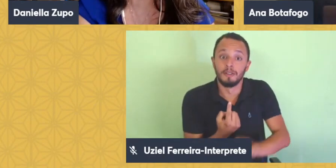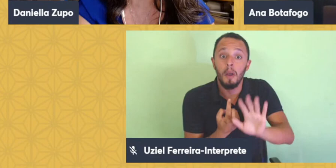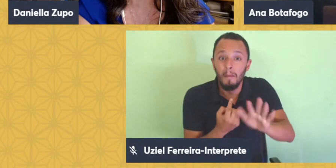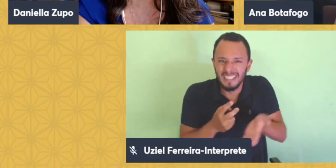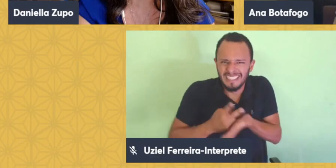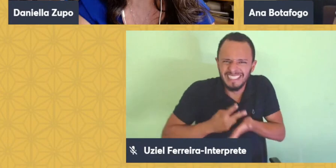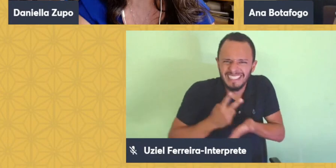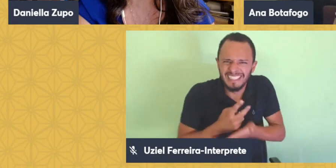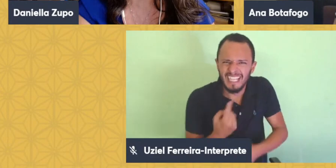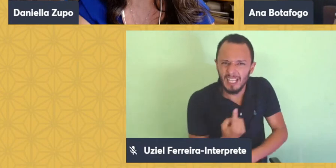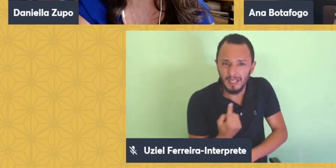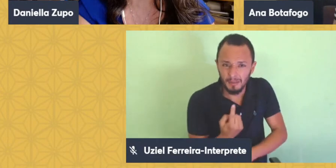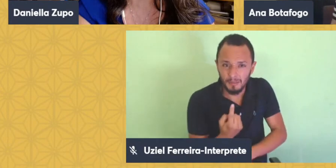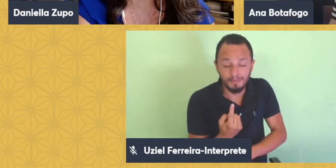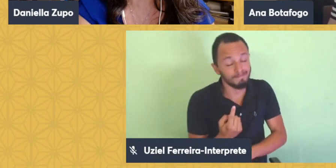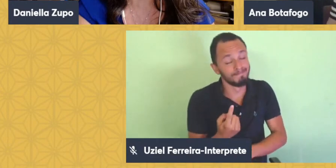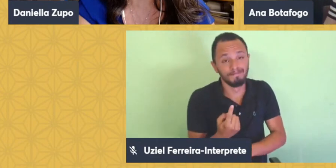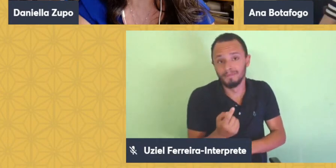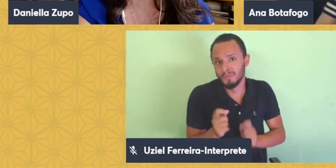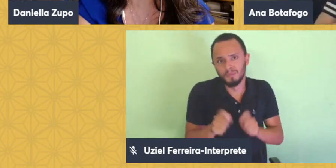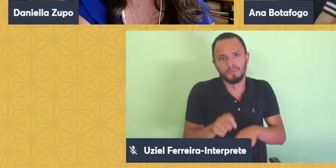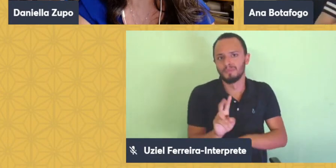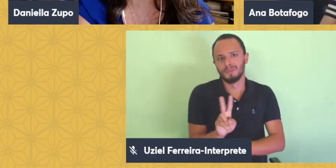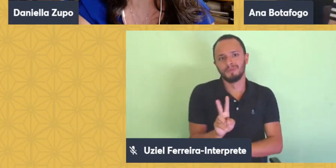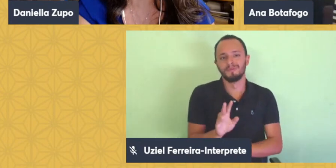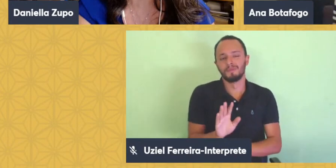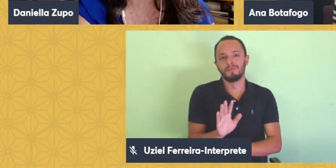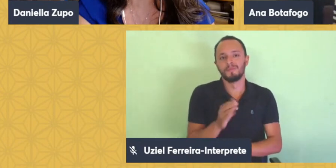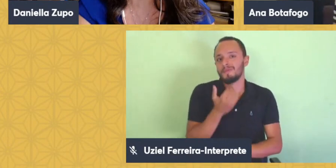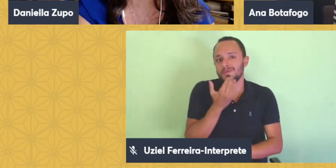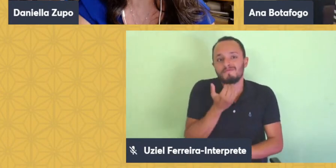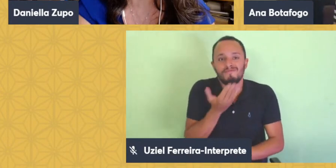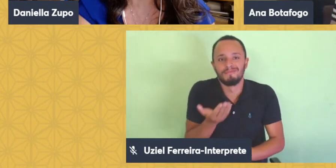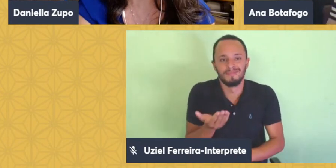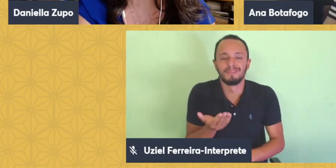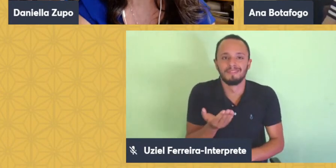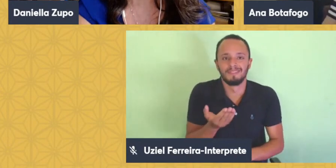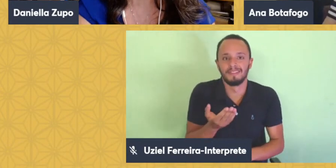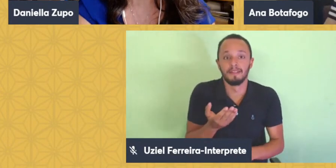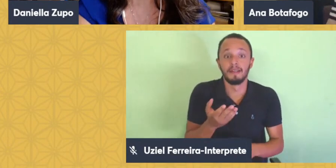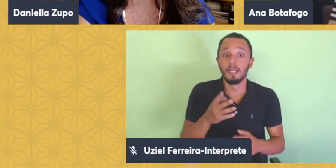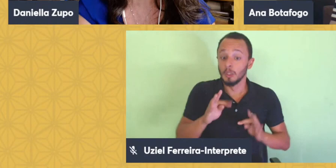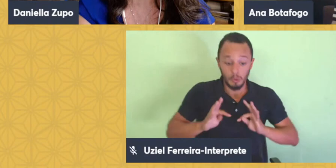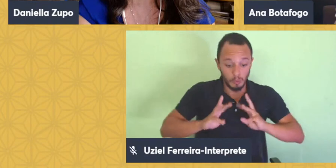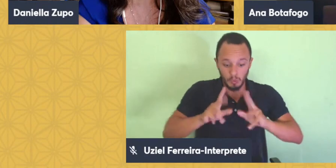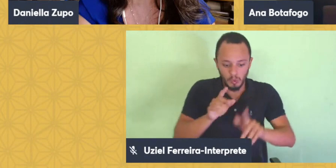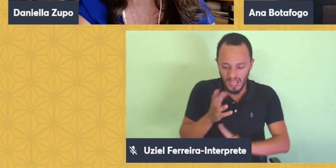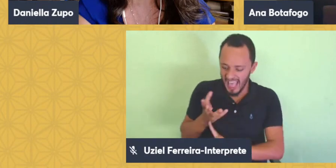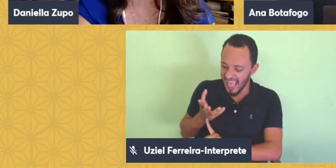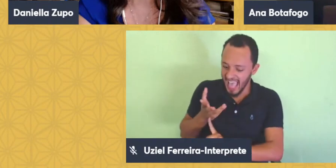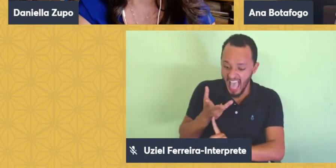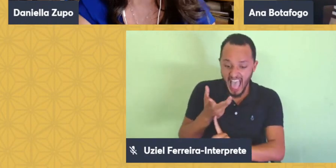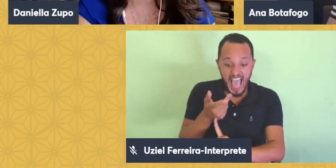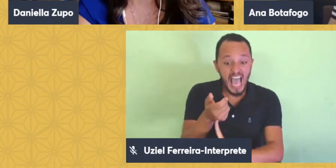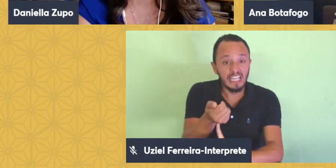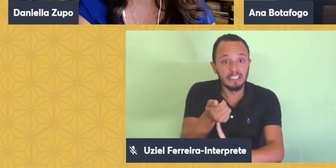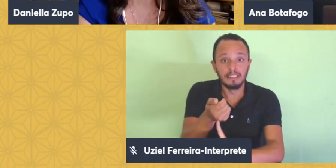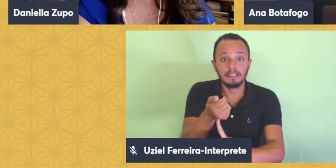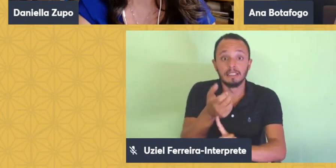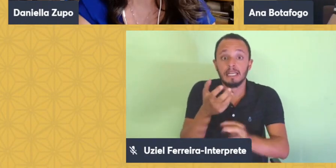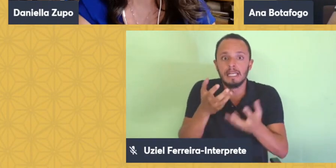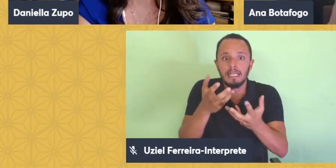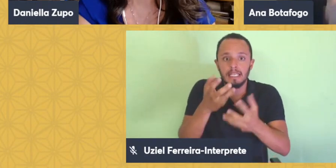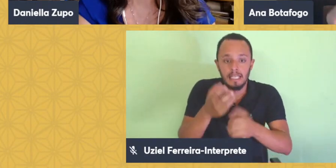porque e até como eu digo toda manifestação artística ela quer transmitir Uma emoção